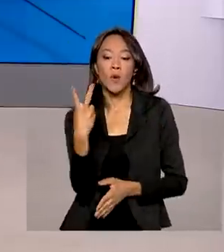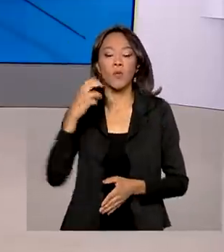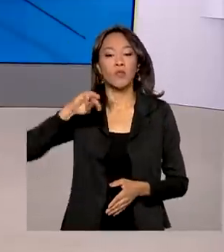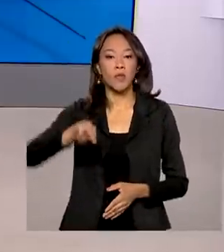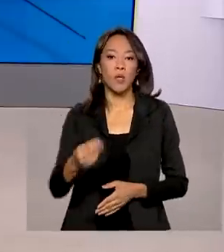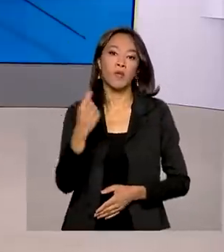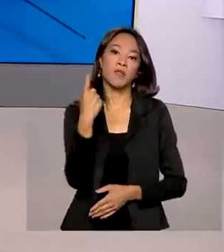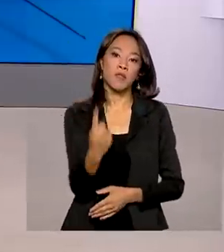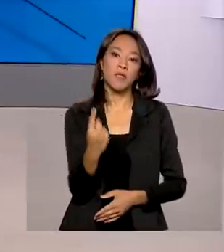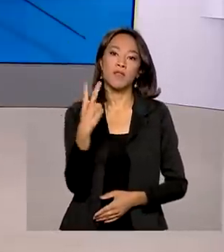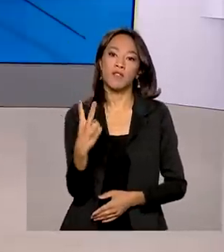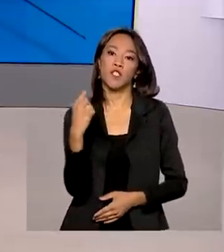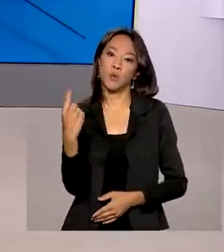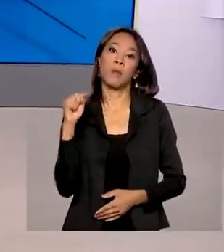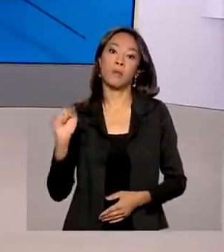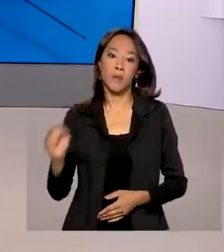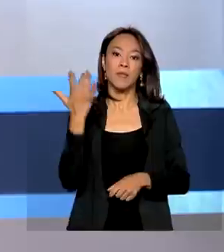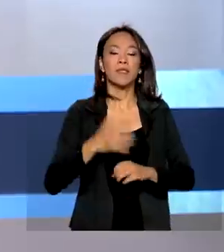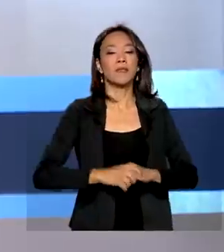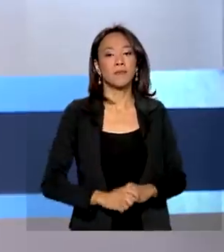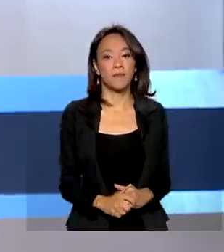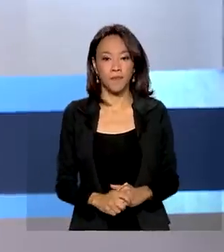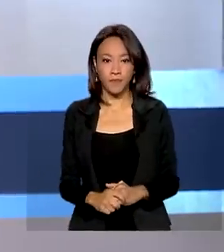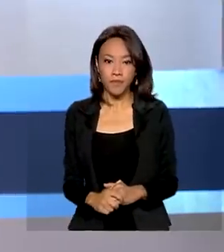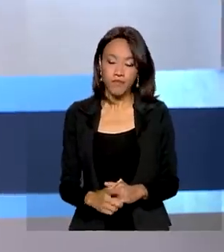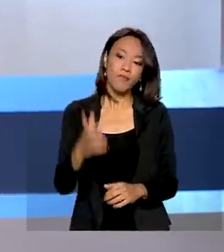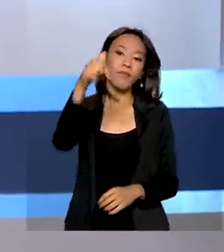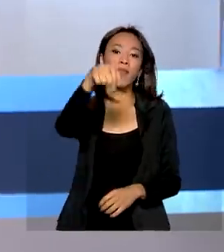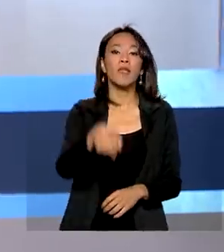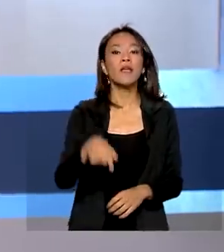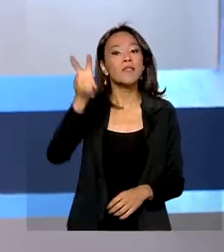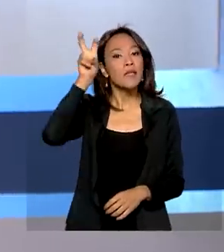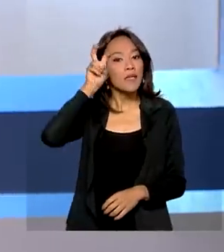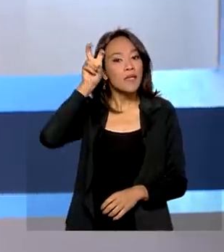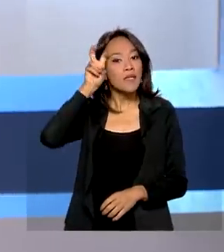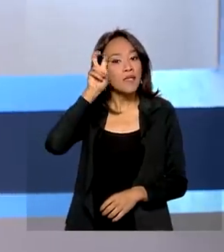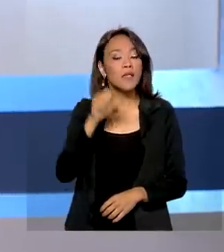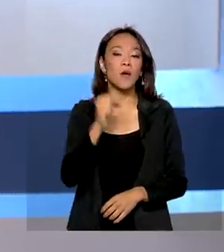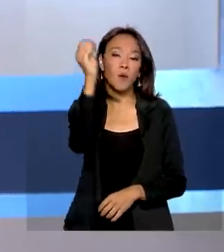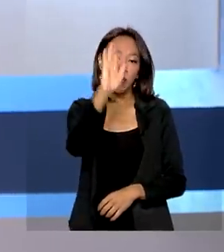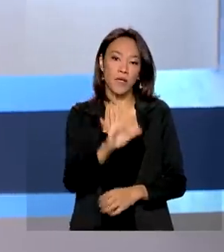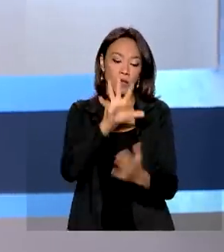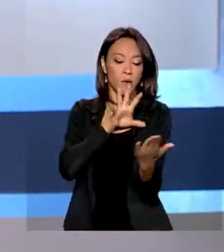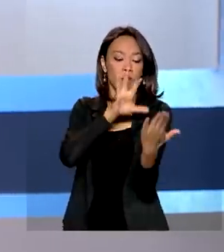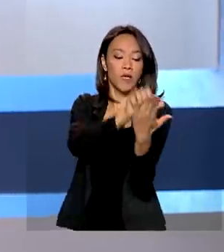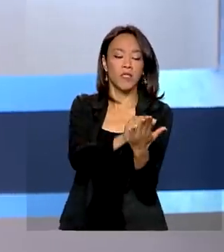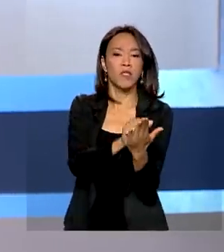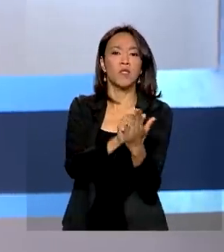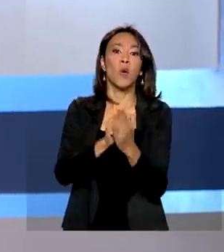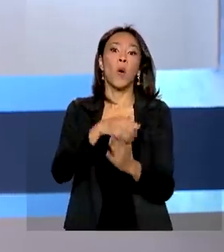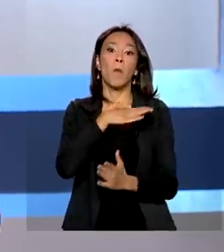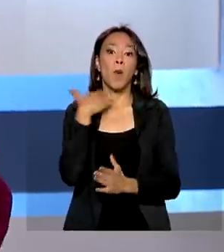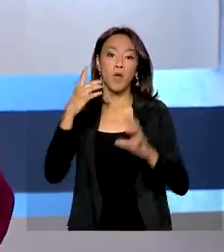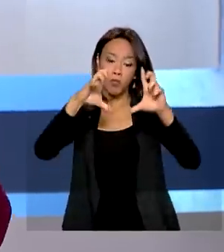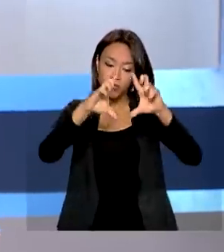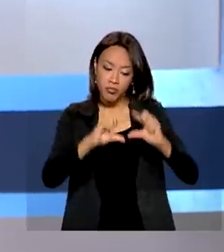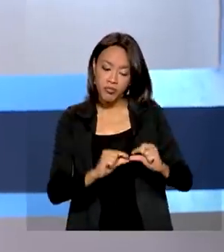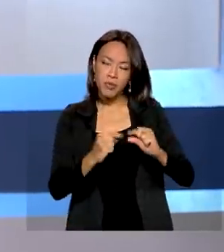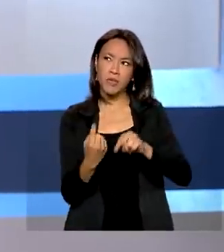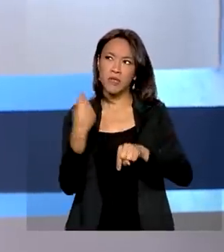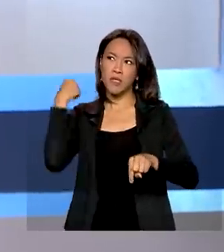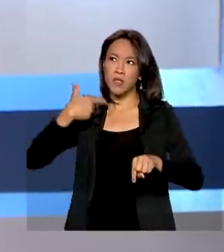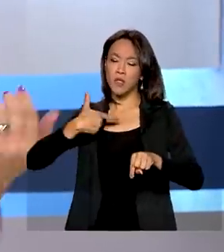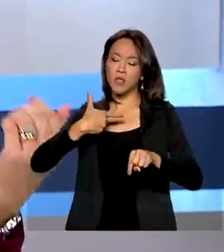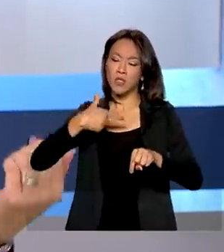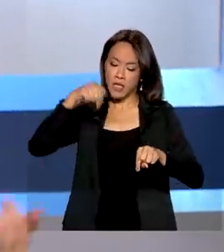milhões 121 mil pessoas e nesta quinta-feira o Brasil registrou a menor média de mortes por que o vídeo 19 de